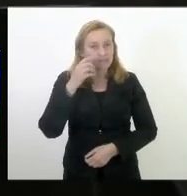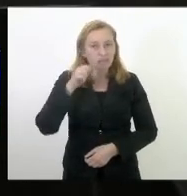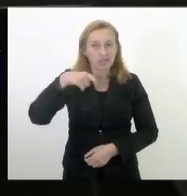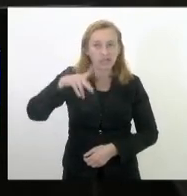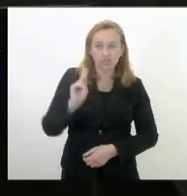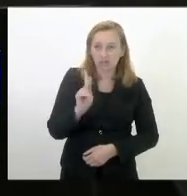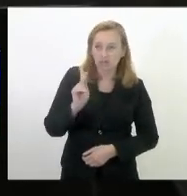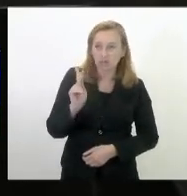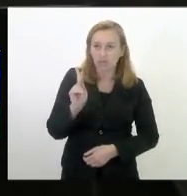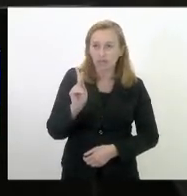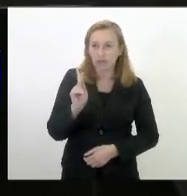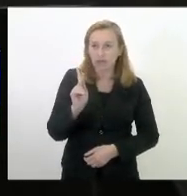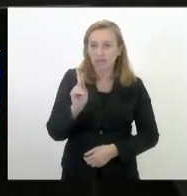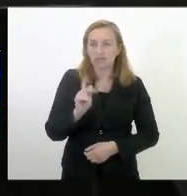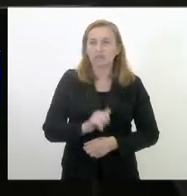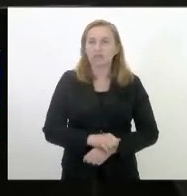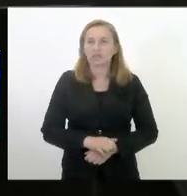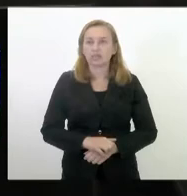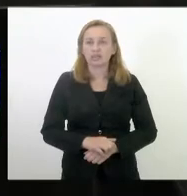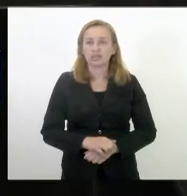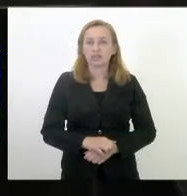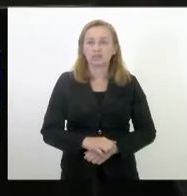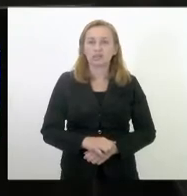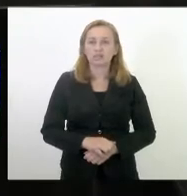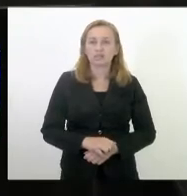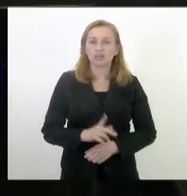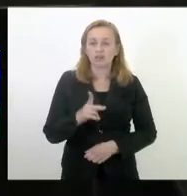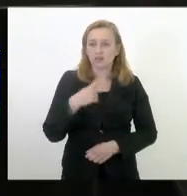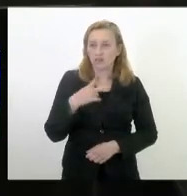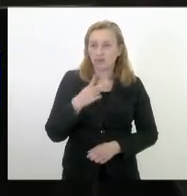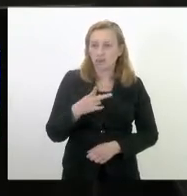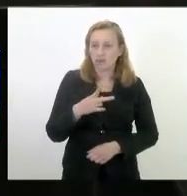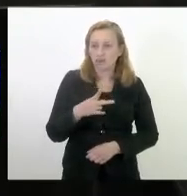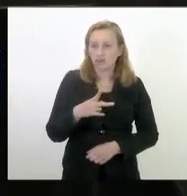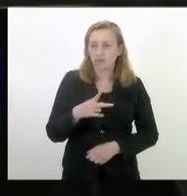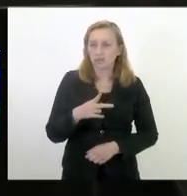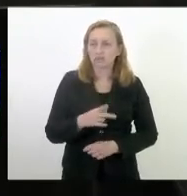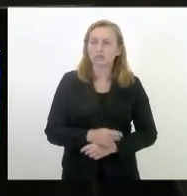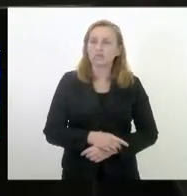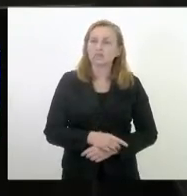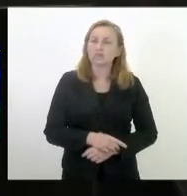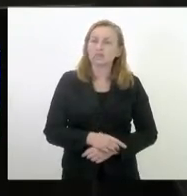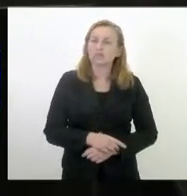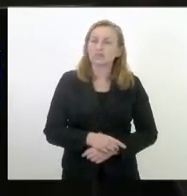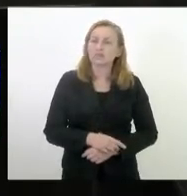aqui desta tribuna, trouxe um questionamento que eu não acho que seja,